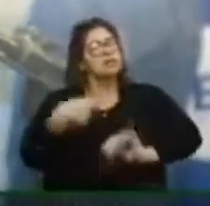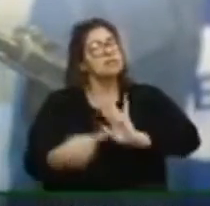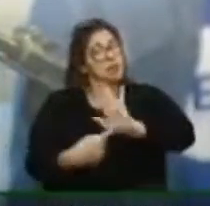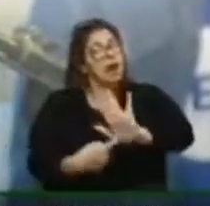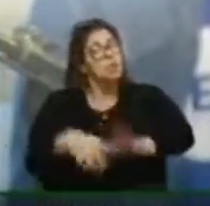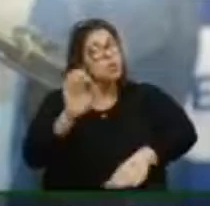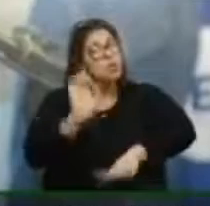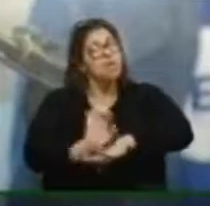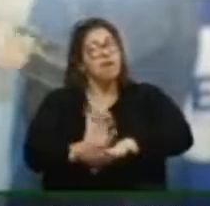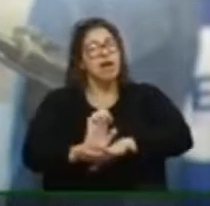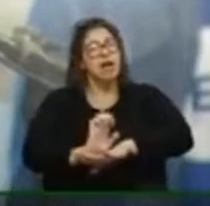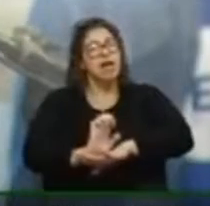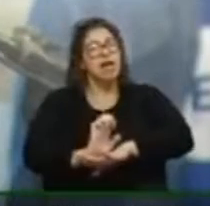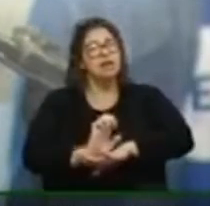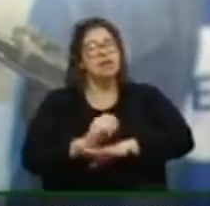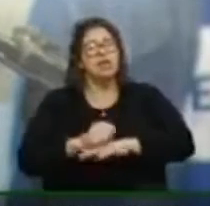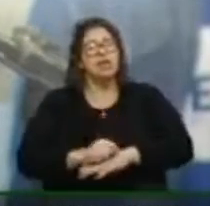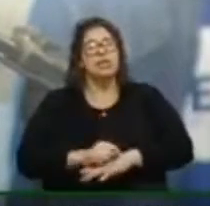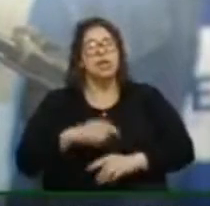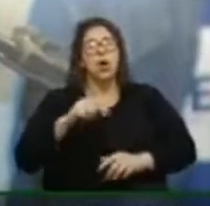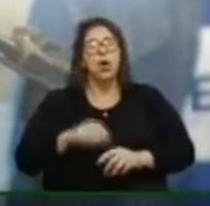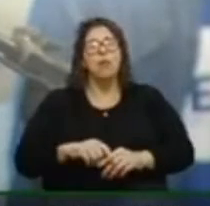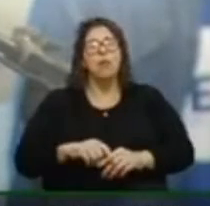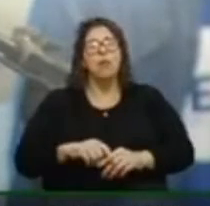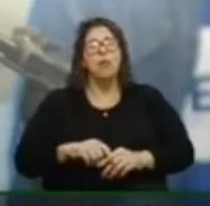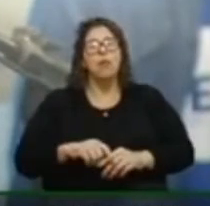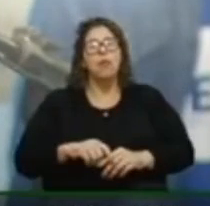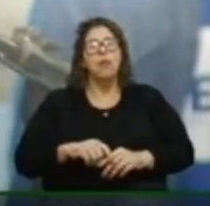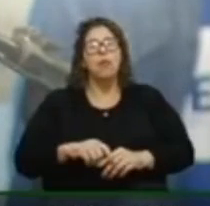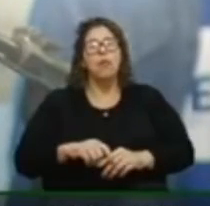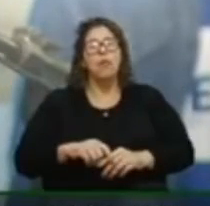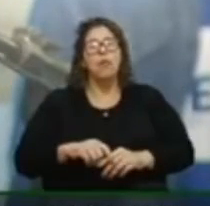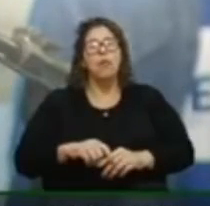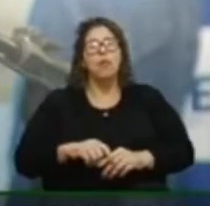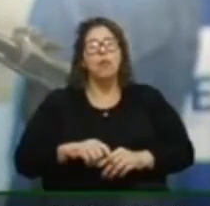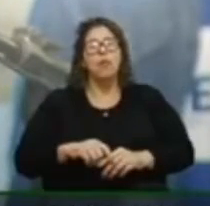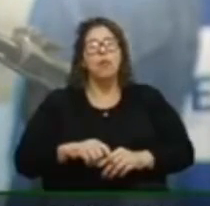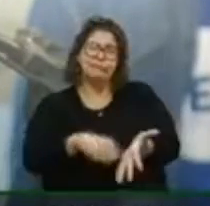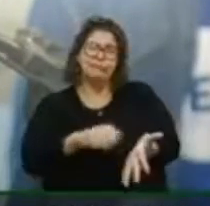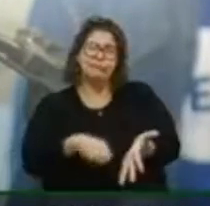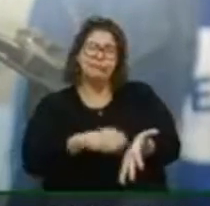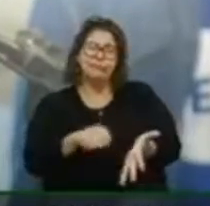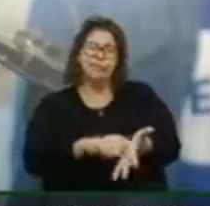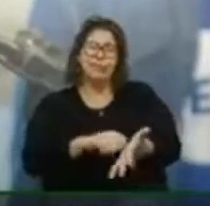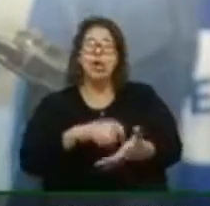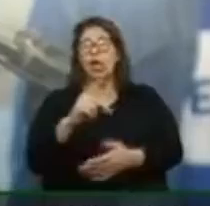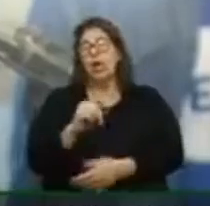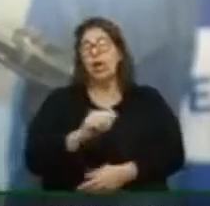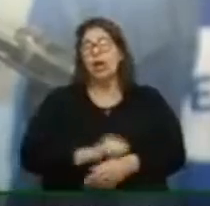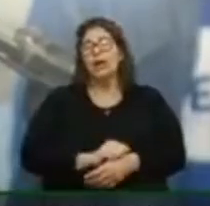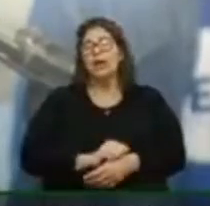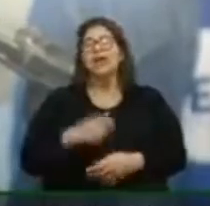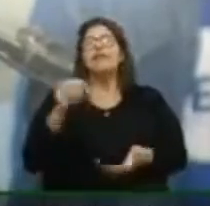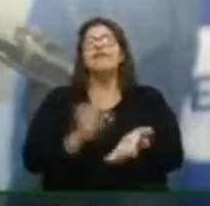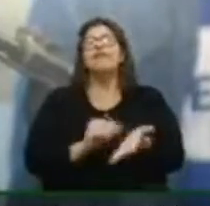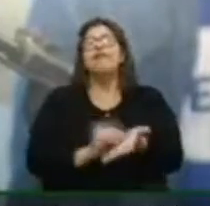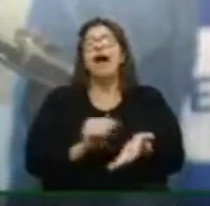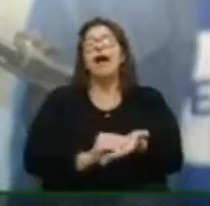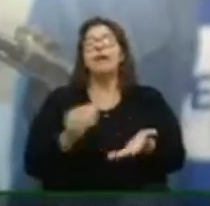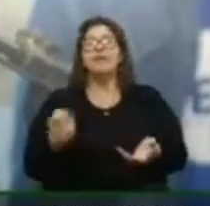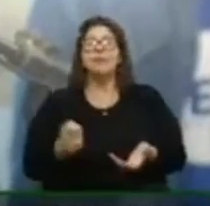ajuste fiscal em cima de conhecimento e de direitos que vai salvar o estado o que o governador não incluiu no pacote